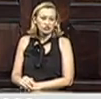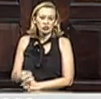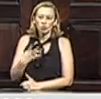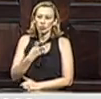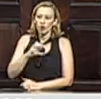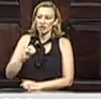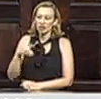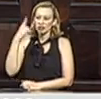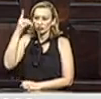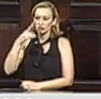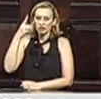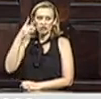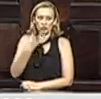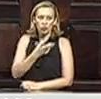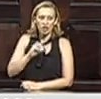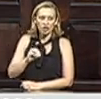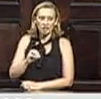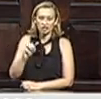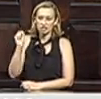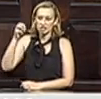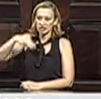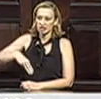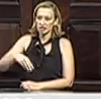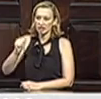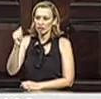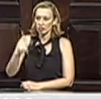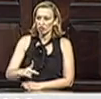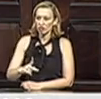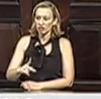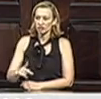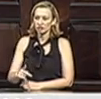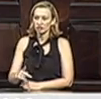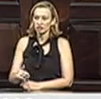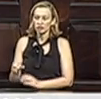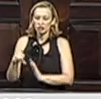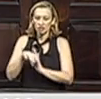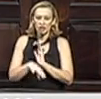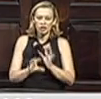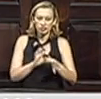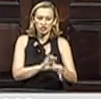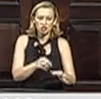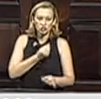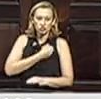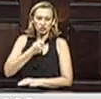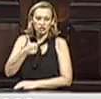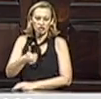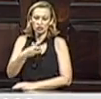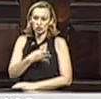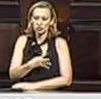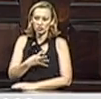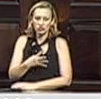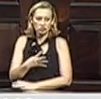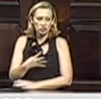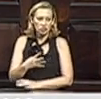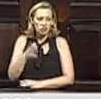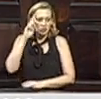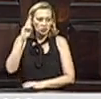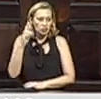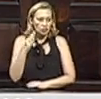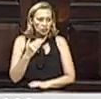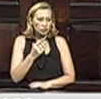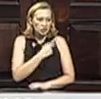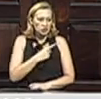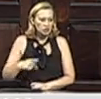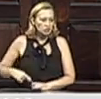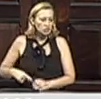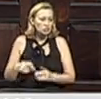deputados, 40 sim. Destaque foi aprovado. A emenda número 14. Presidente, por favor, deixa eu declarar, já que o senhor